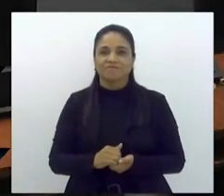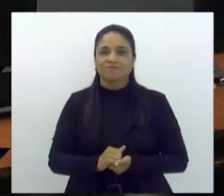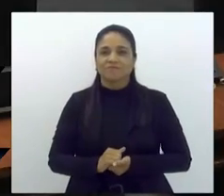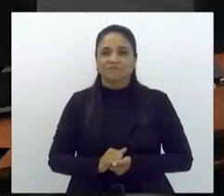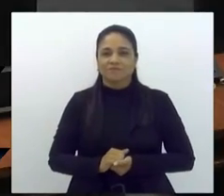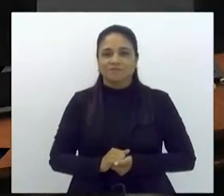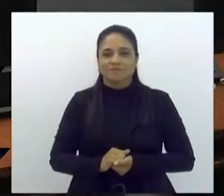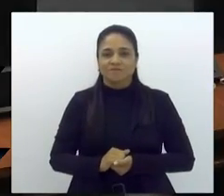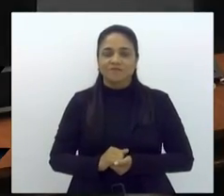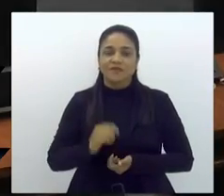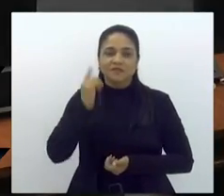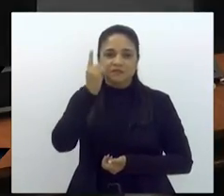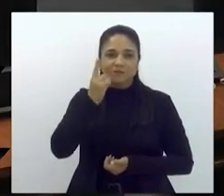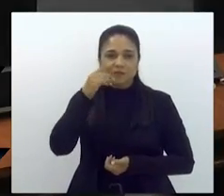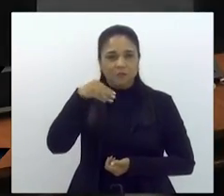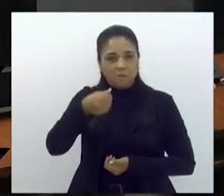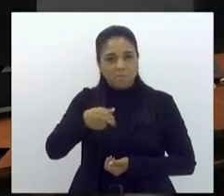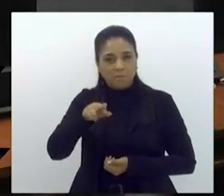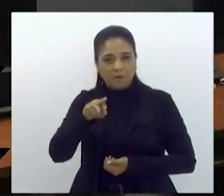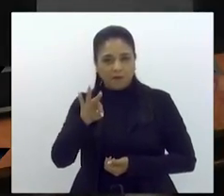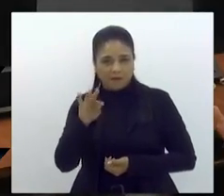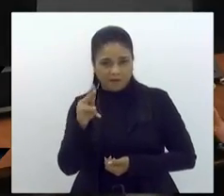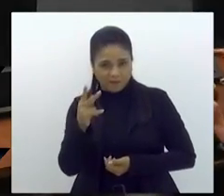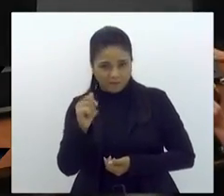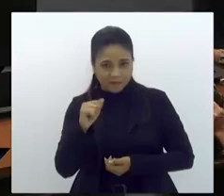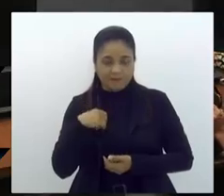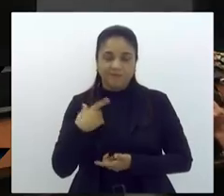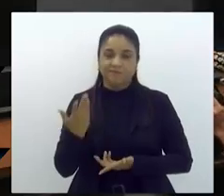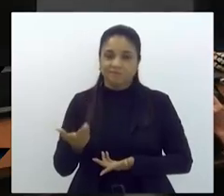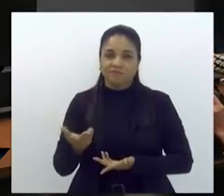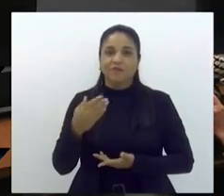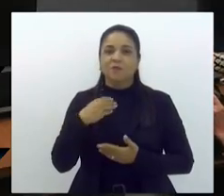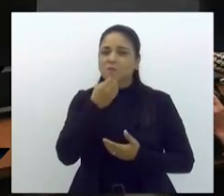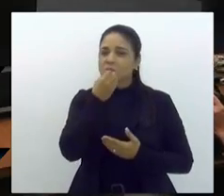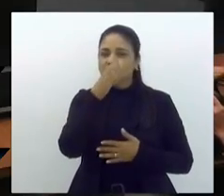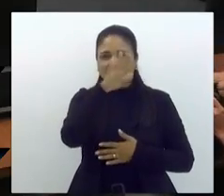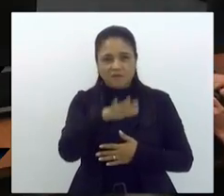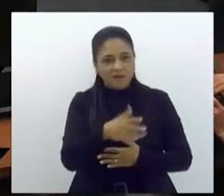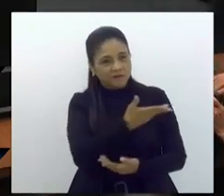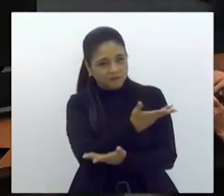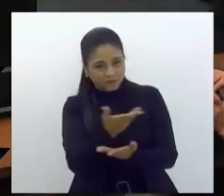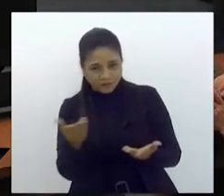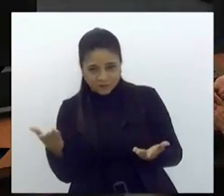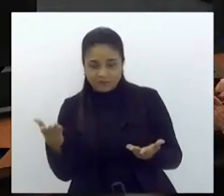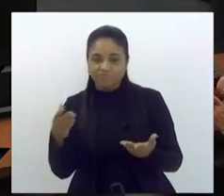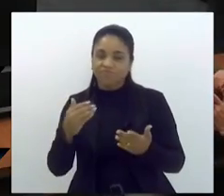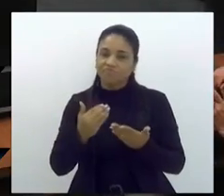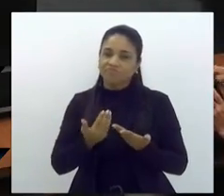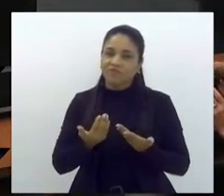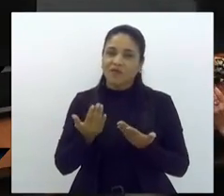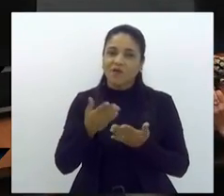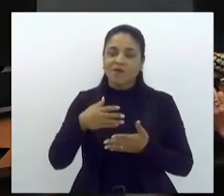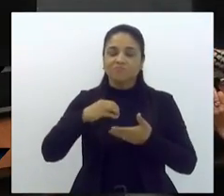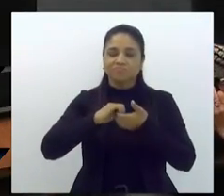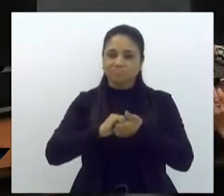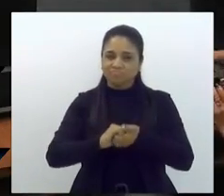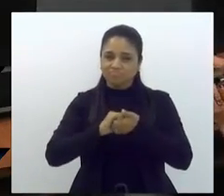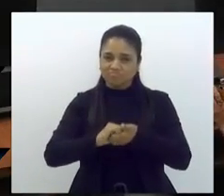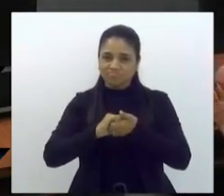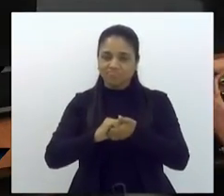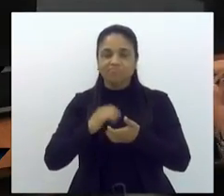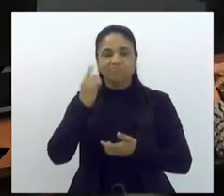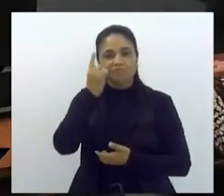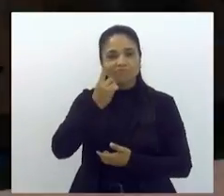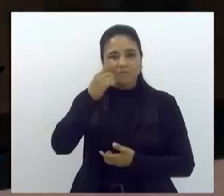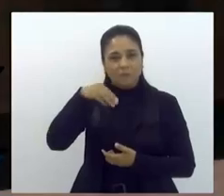não deputada Marta por favor Marta Rocha Boa tarde a todas e todos eu quero inicialmente cumprimentar aqui o